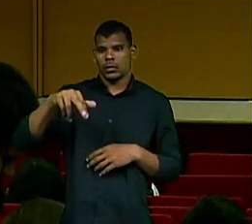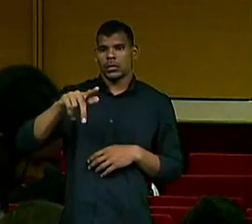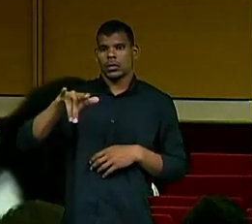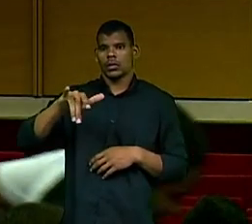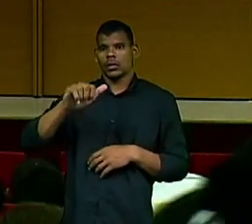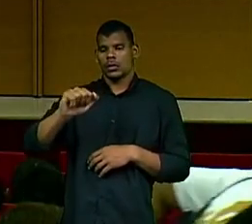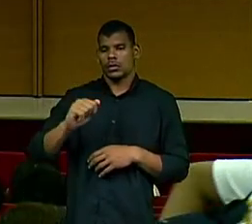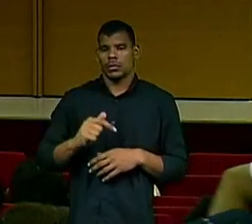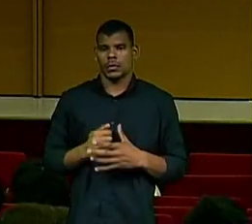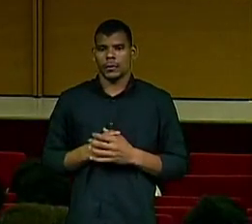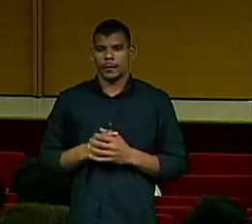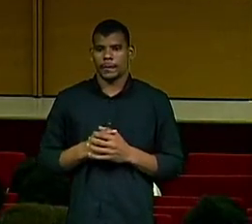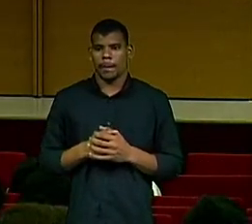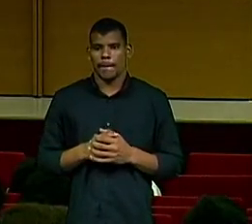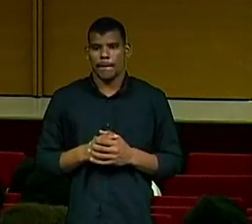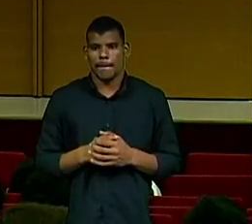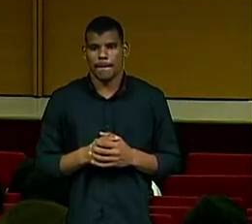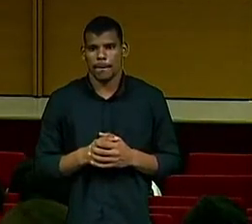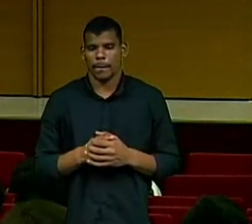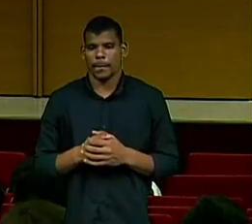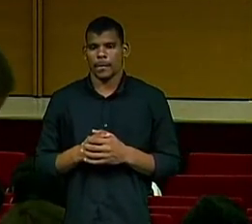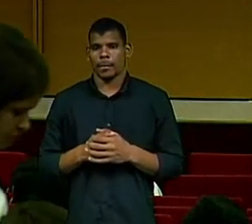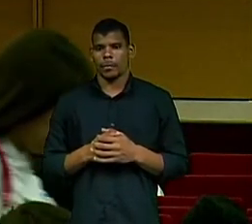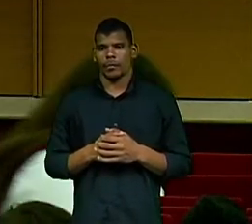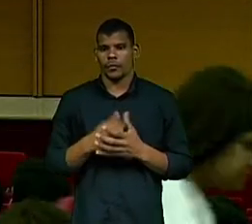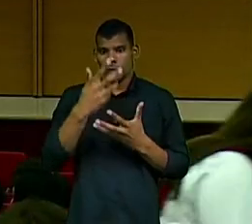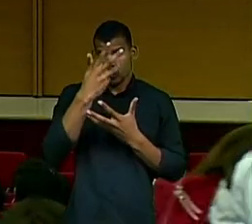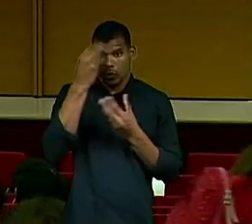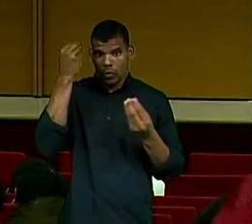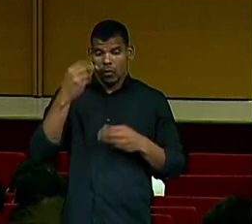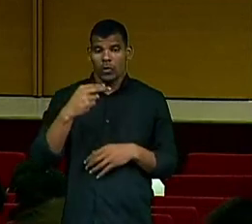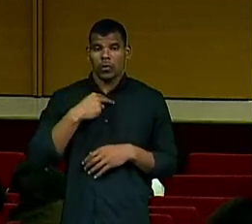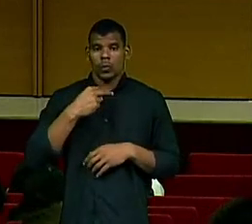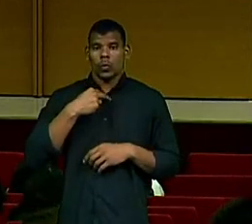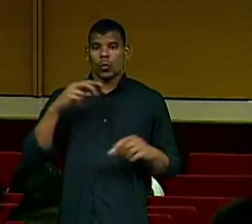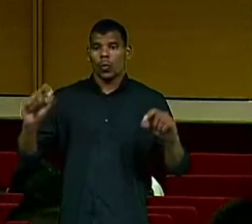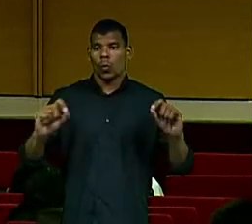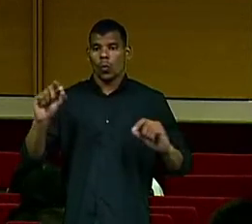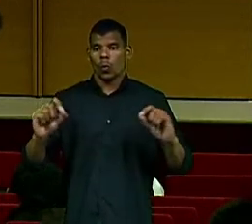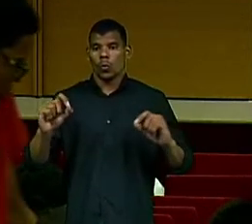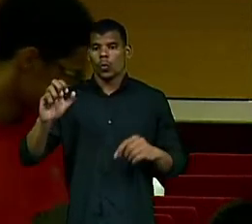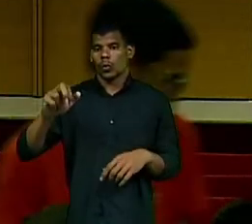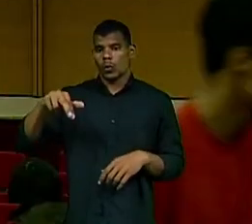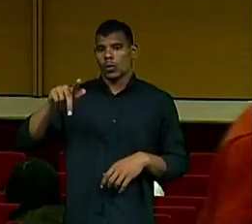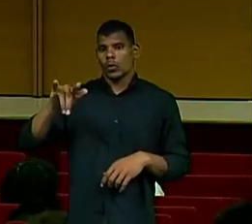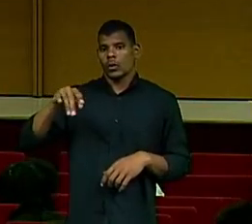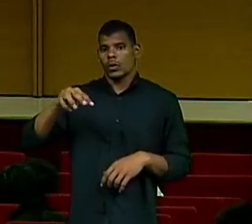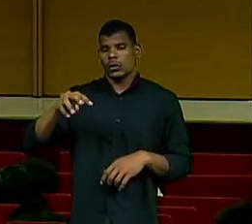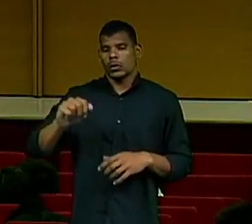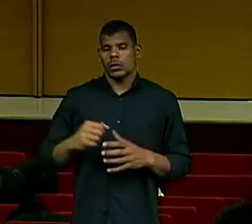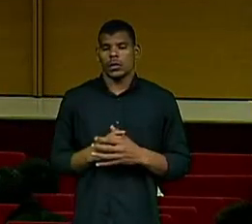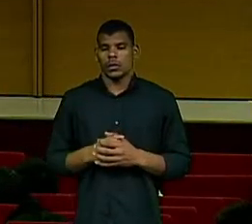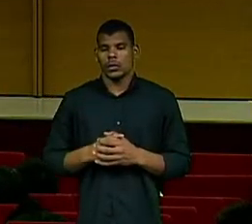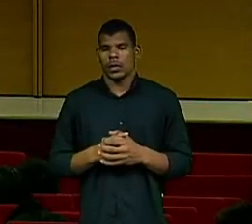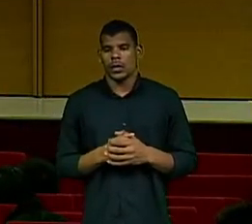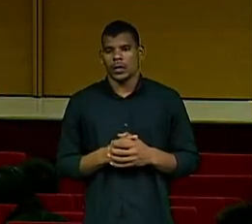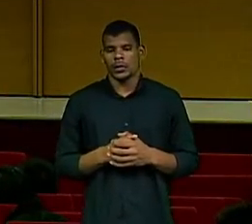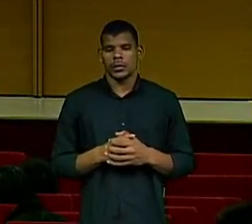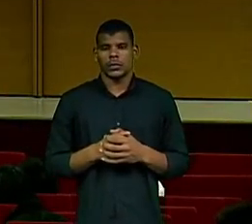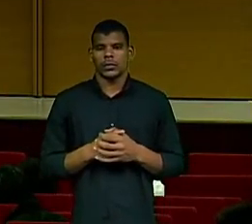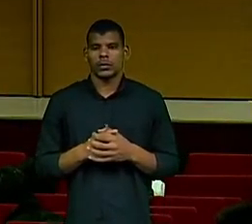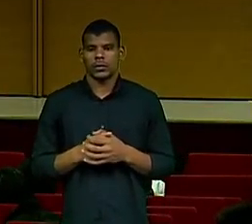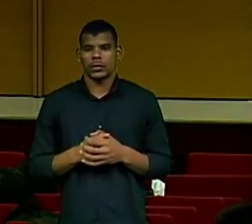restrição esse nome ninguém pode esquecer é o nome da enzima que corta aqui que você quer analisar